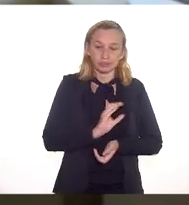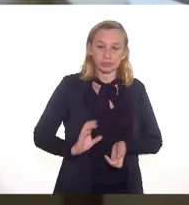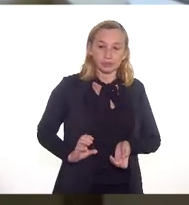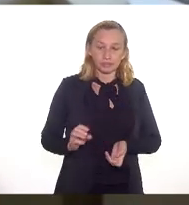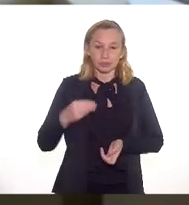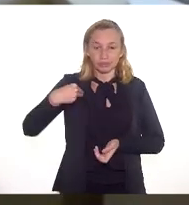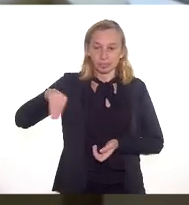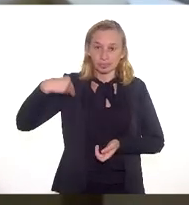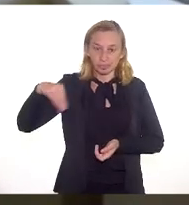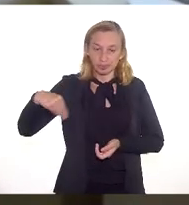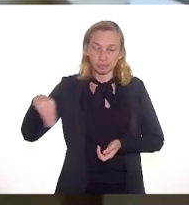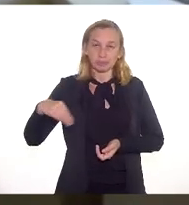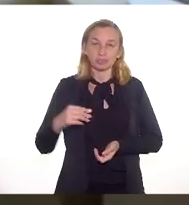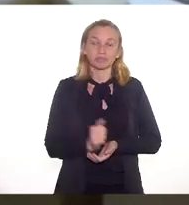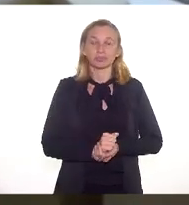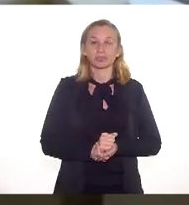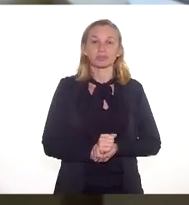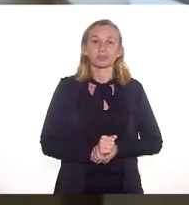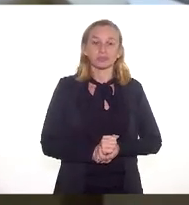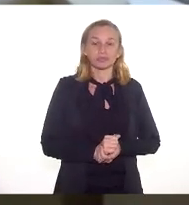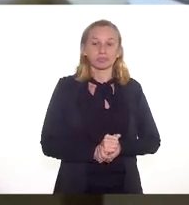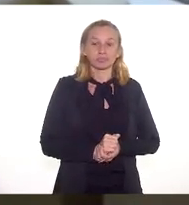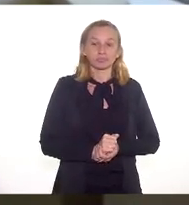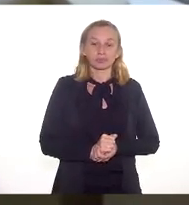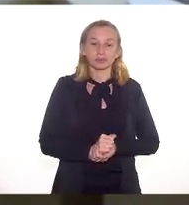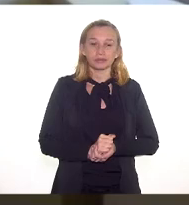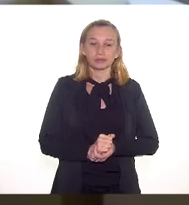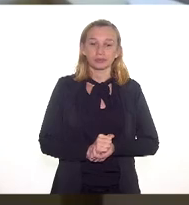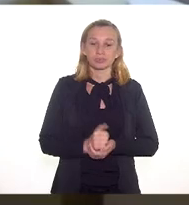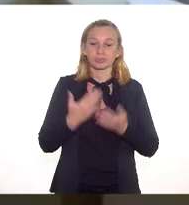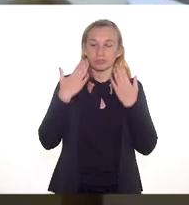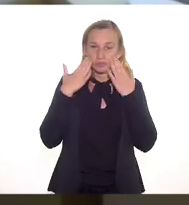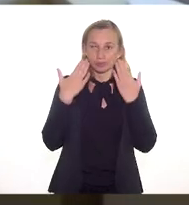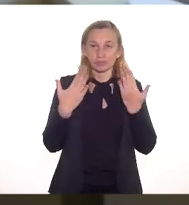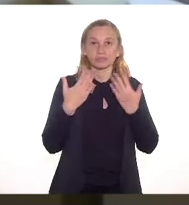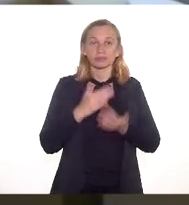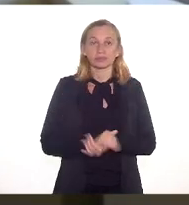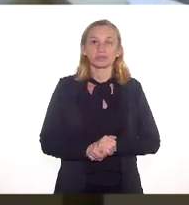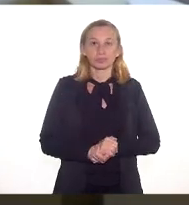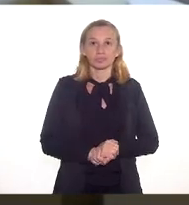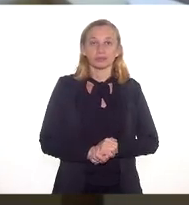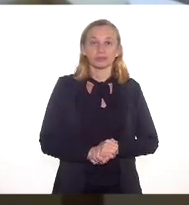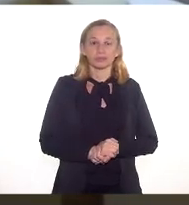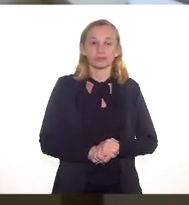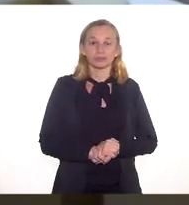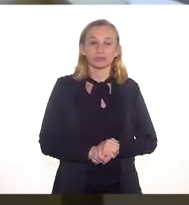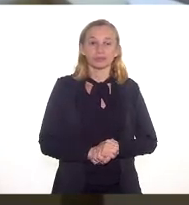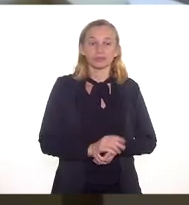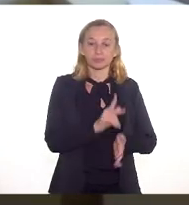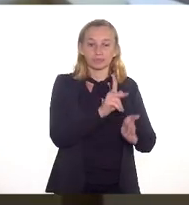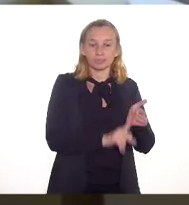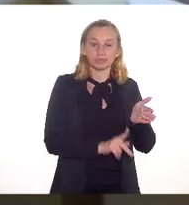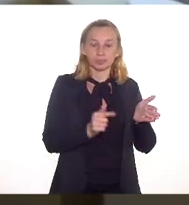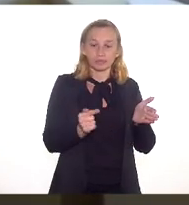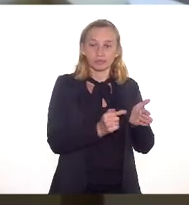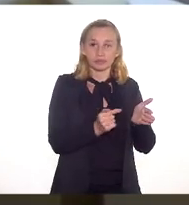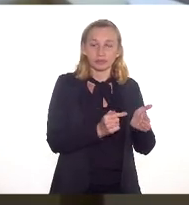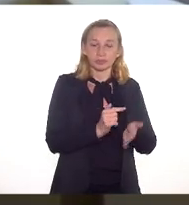e André Siciliano apresentaram esse projeto de lei